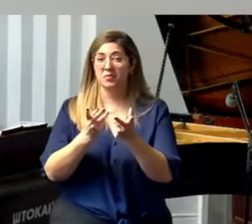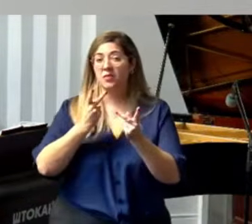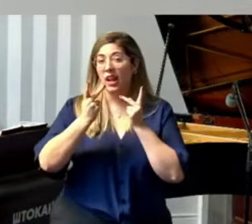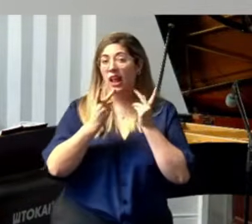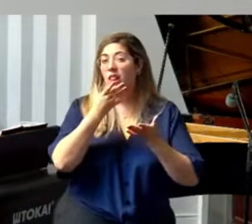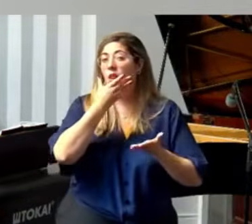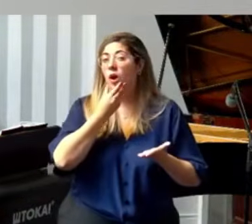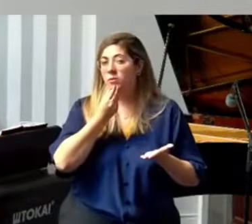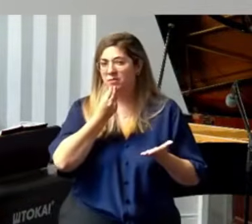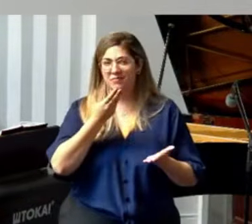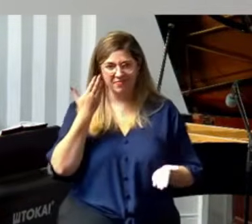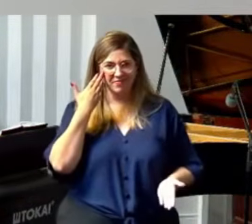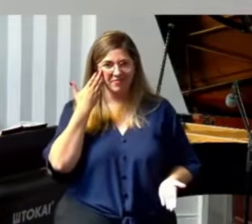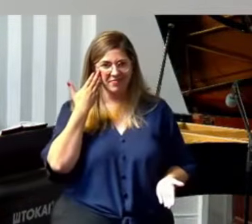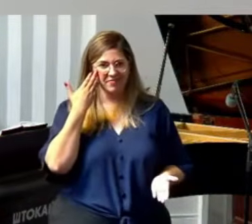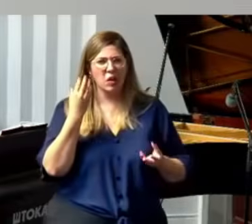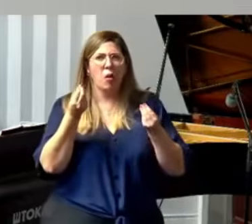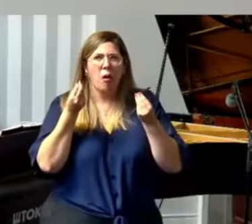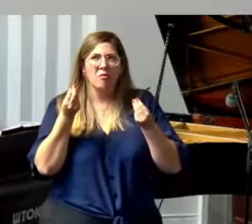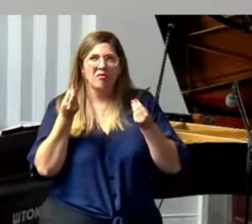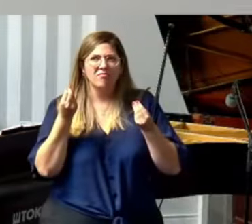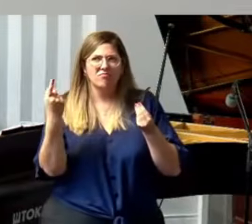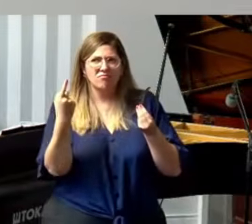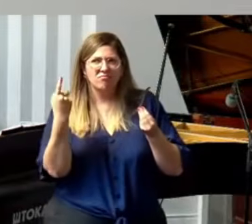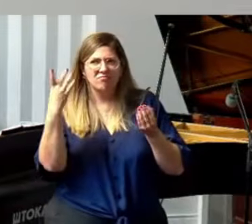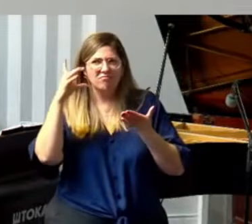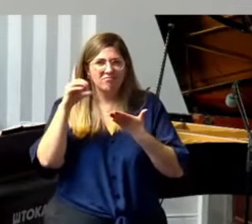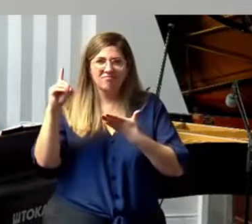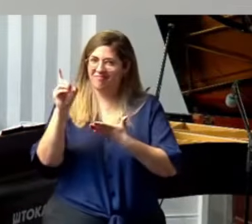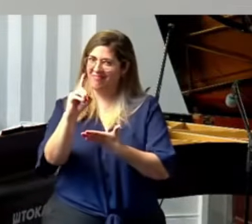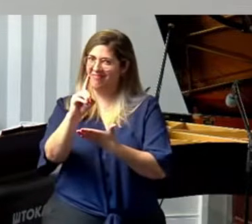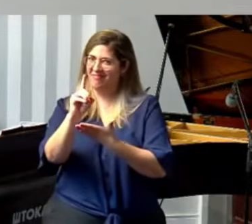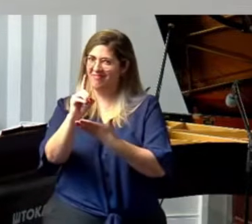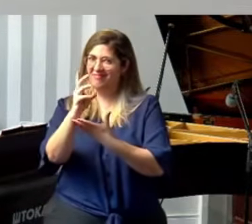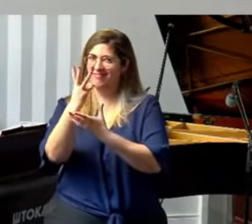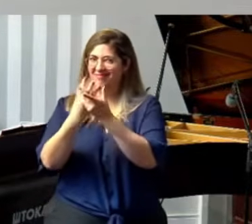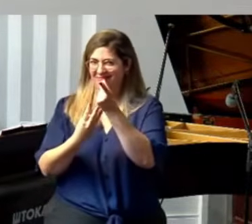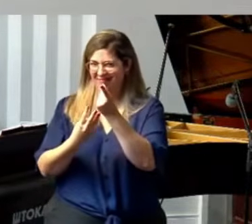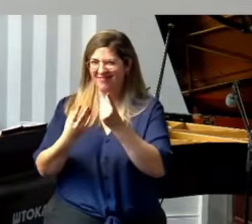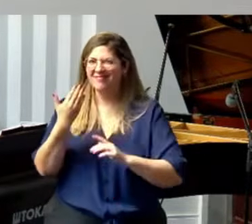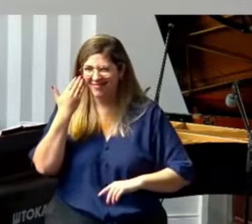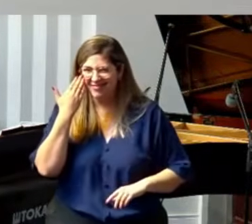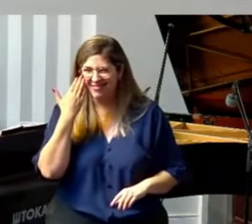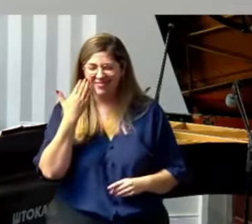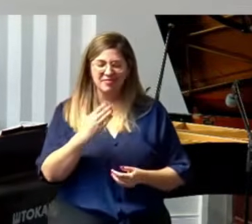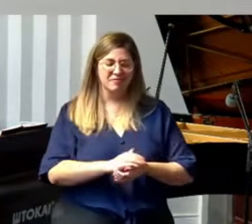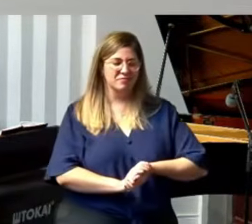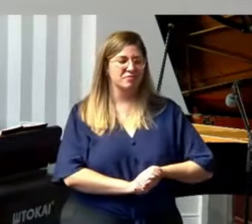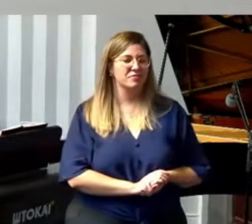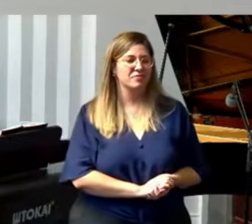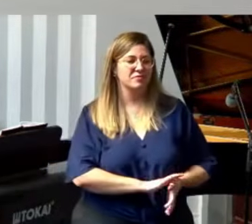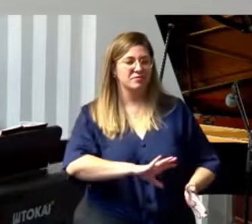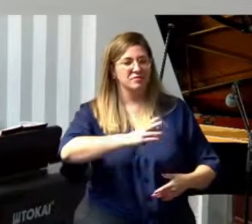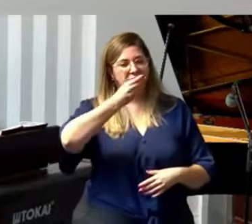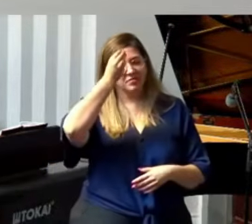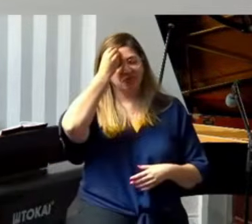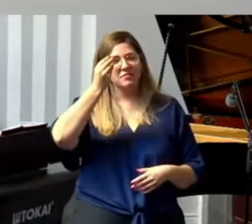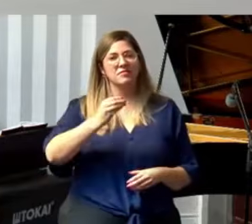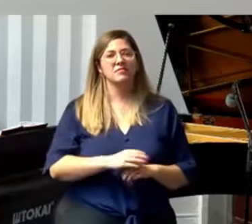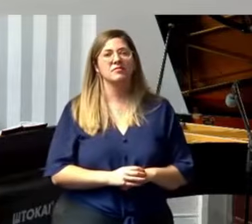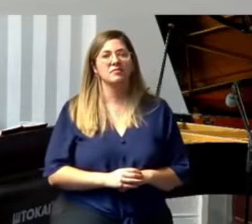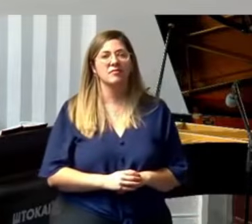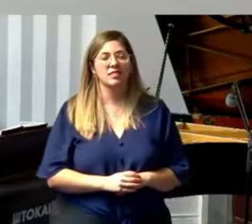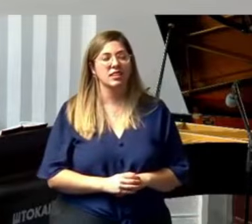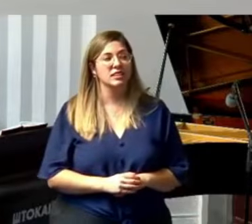em relação ao homem, que nós encontramos aqui no capítulo 3. Em Gênesis 1, 26, o Senhor Deus disse: façamos